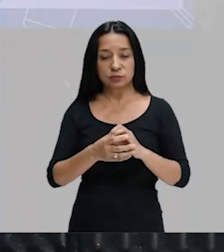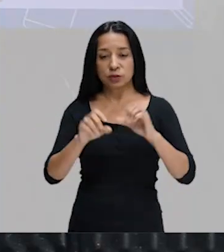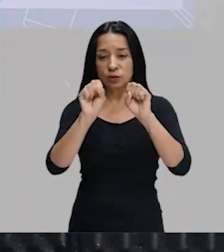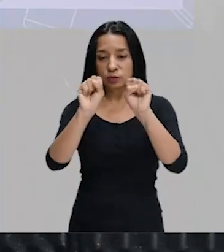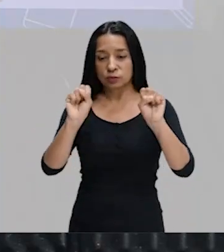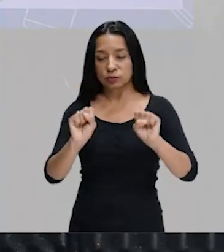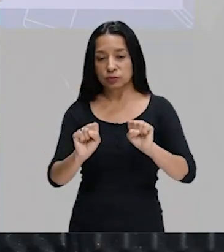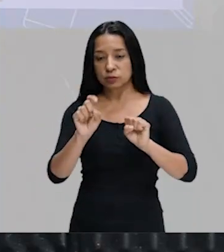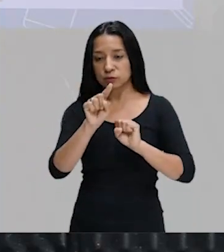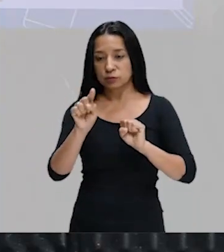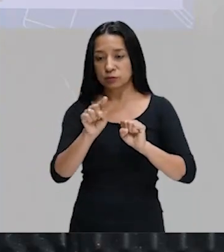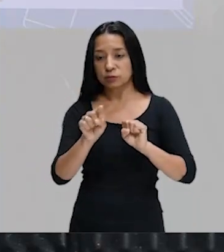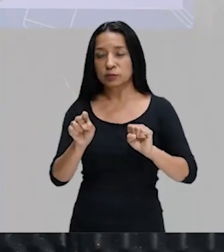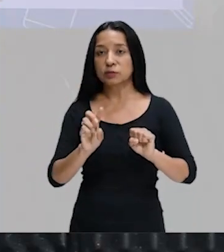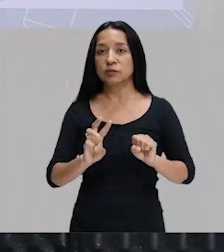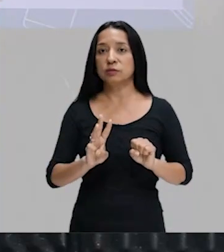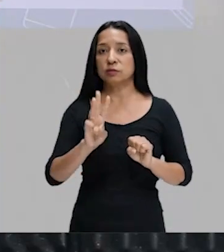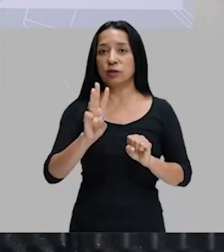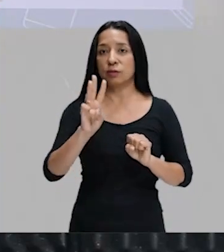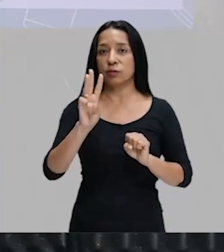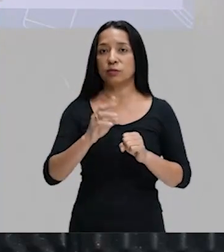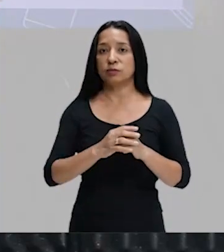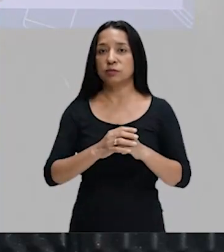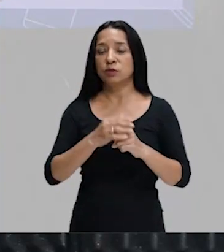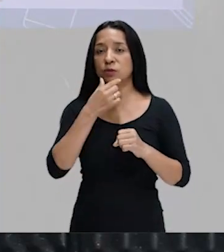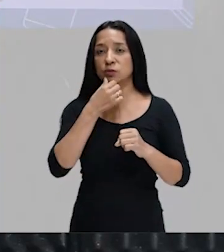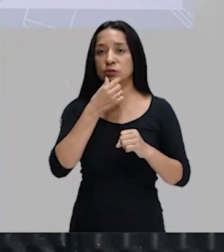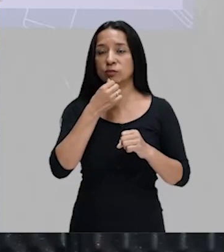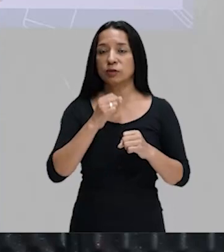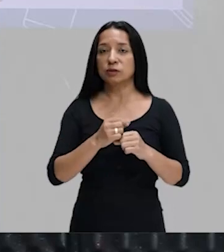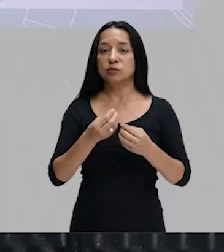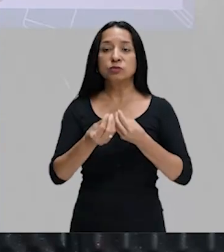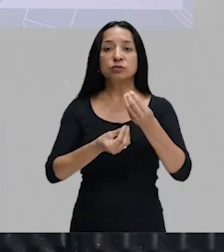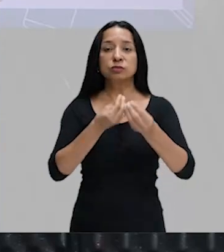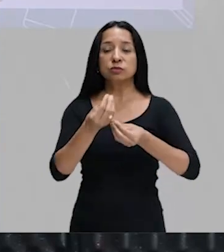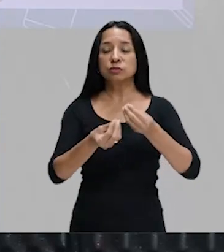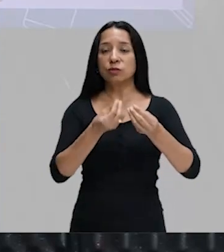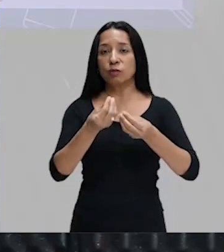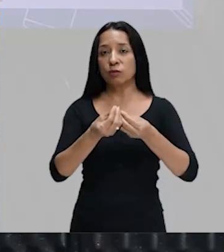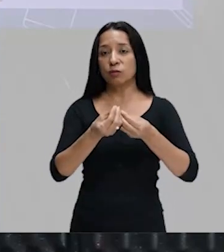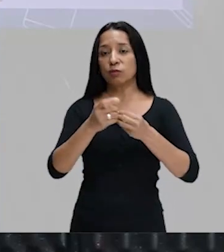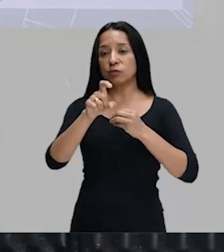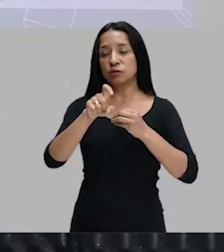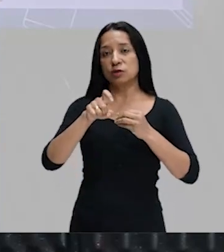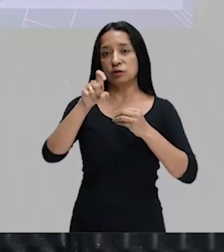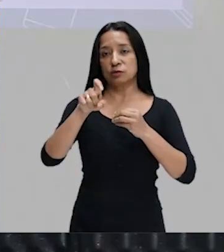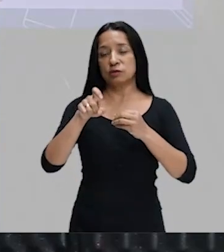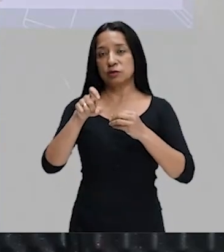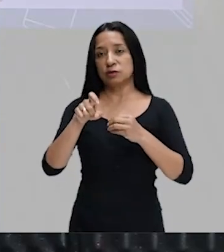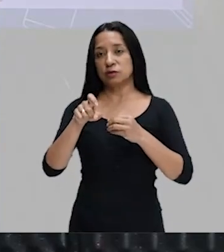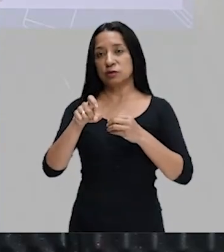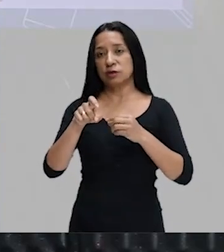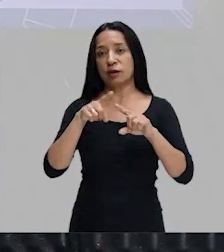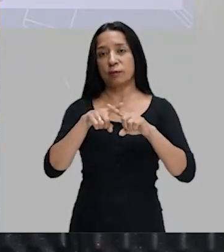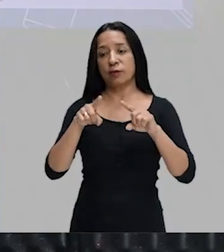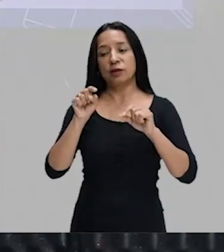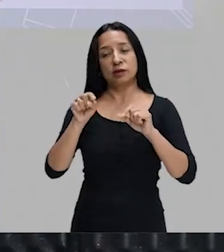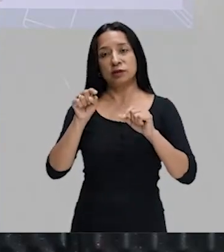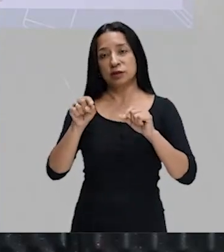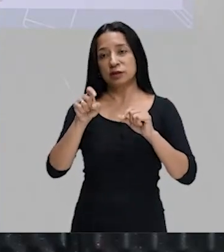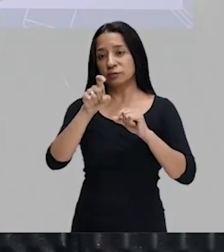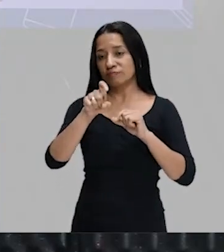sistema ZW, os machos eles vão ser como se fossem o XX. Só que aqui a gente não